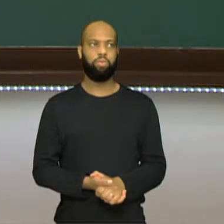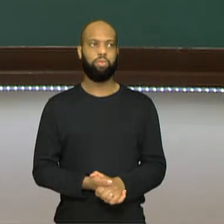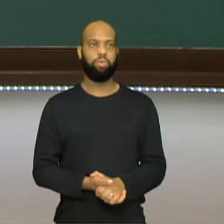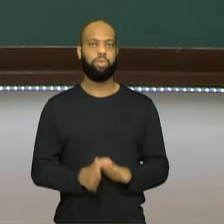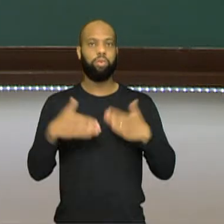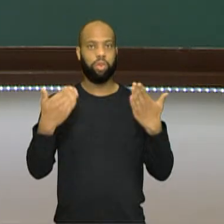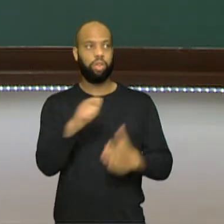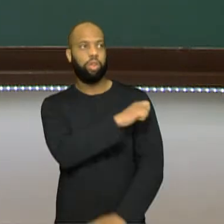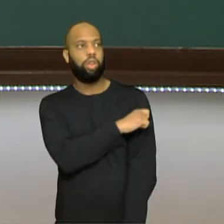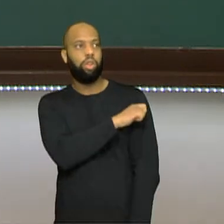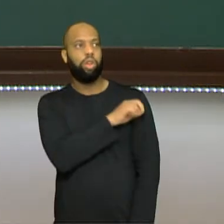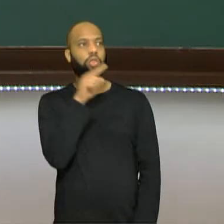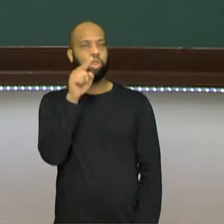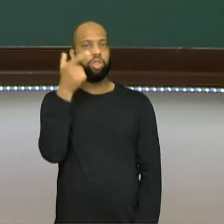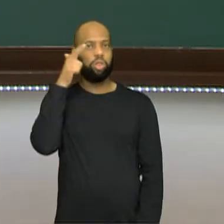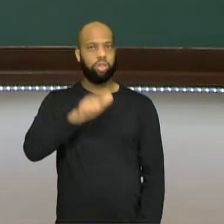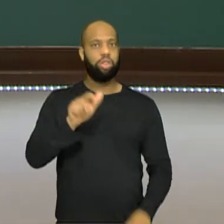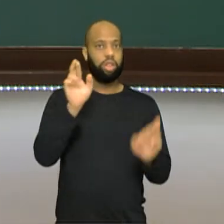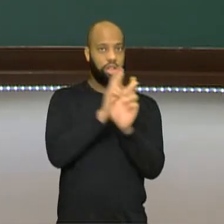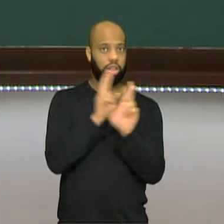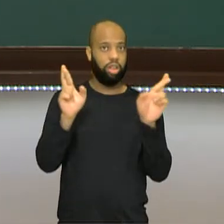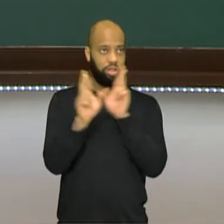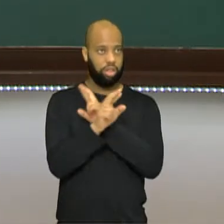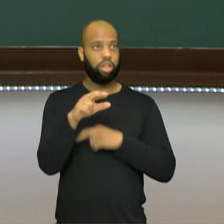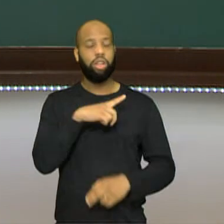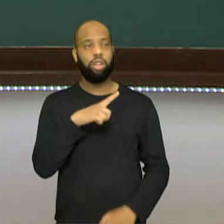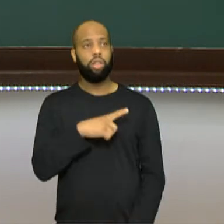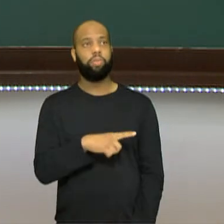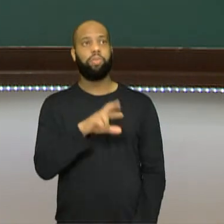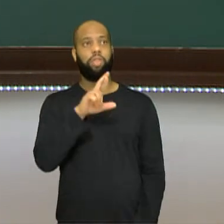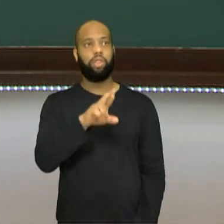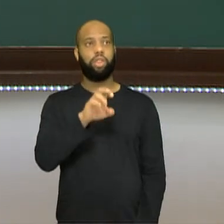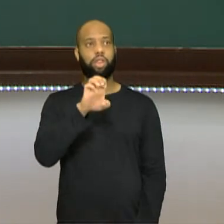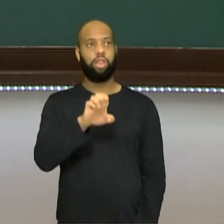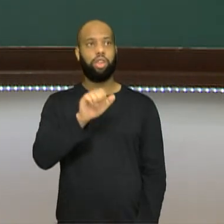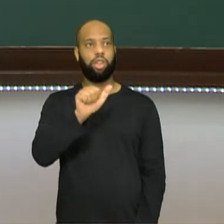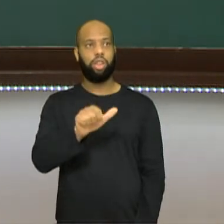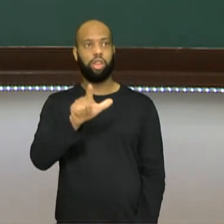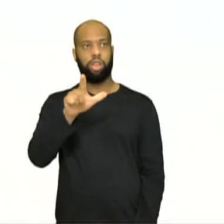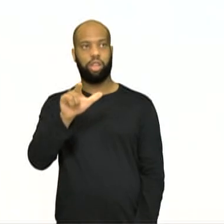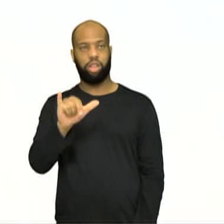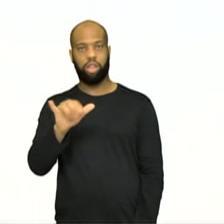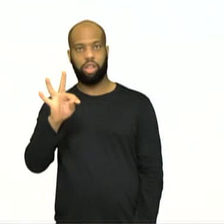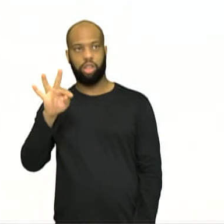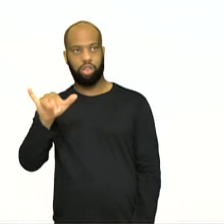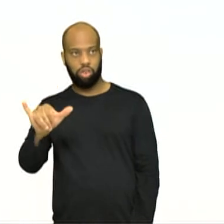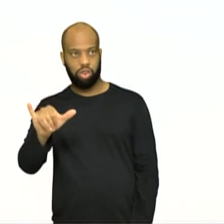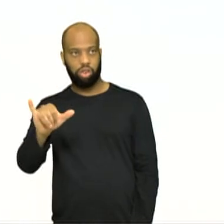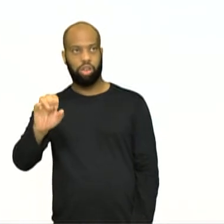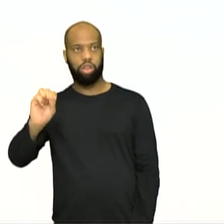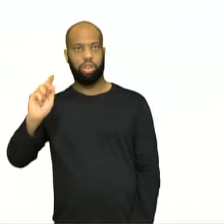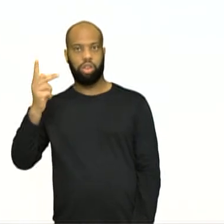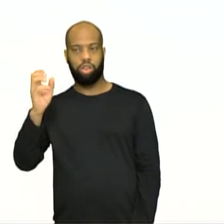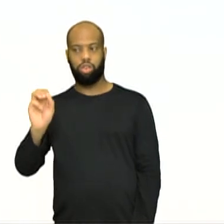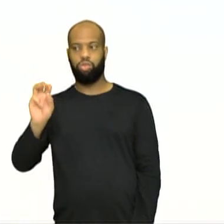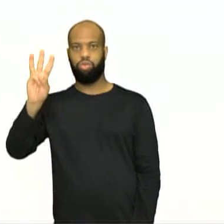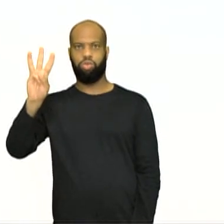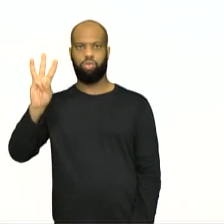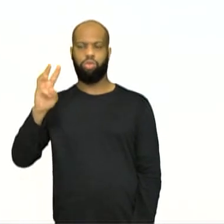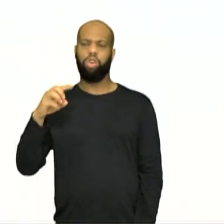Então, estudantes, conseguiram relacionar aqui reality show, né? Ratos de laboratório, jurávamos que